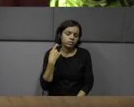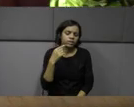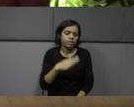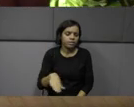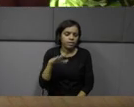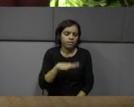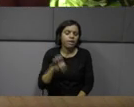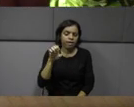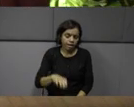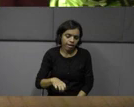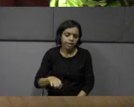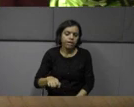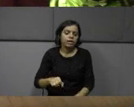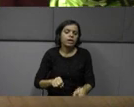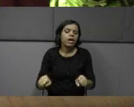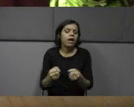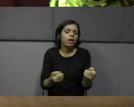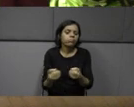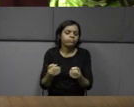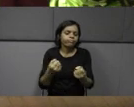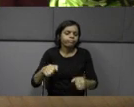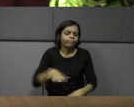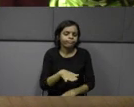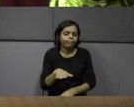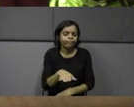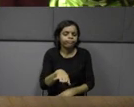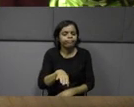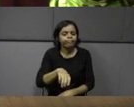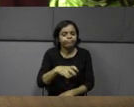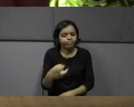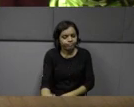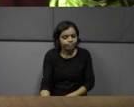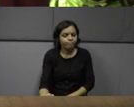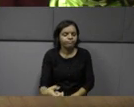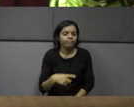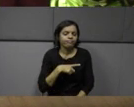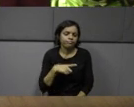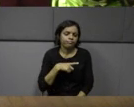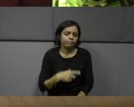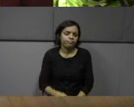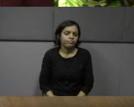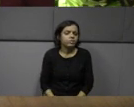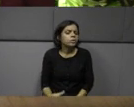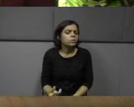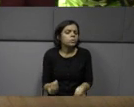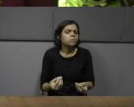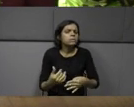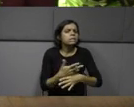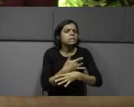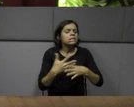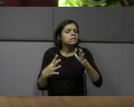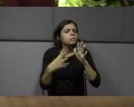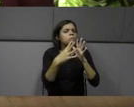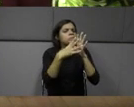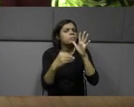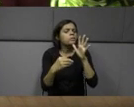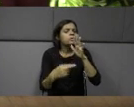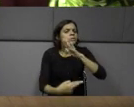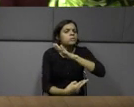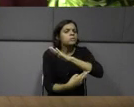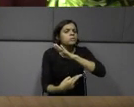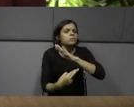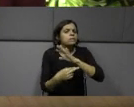trânsito e mais 11 dado pra gente se preocupar de que modelo de cidade rodoviária está a gente projeta e